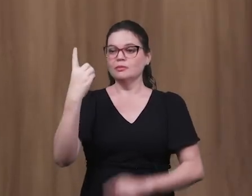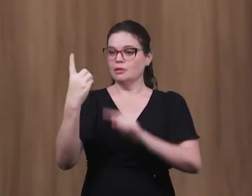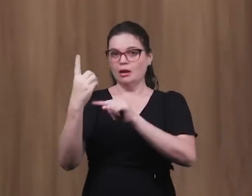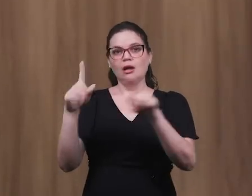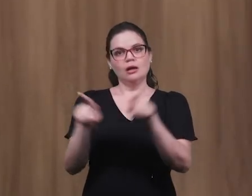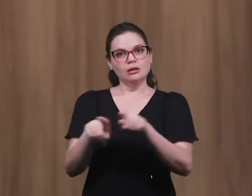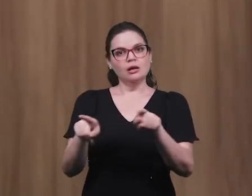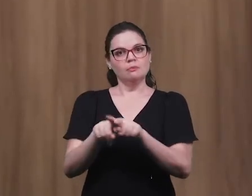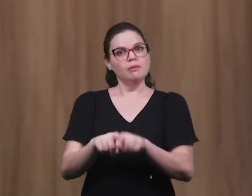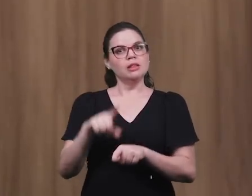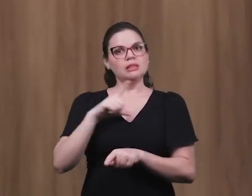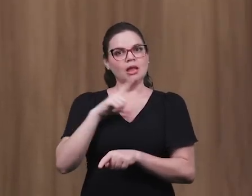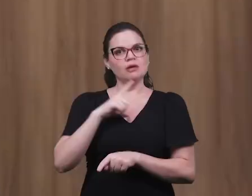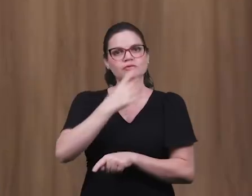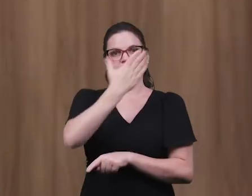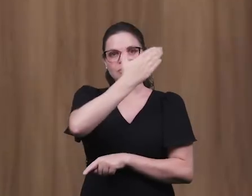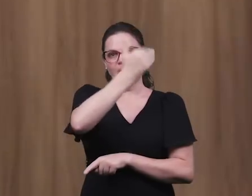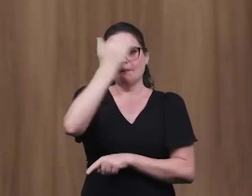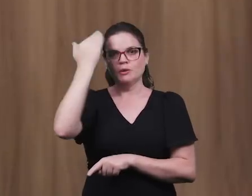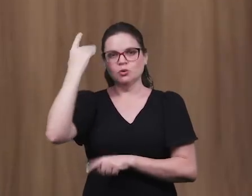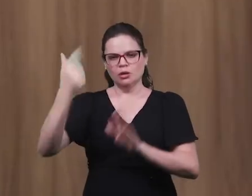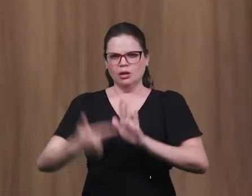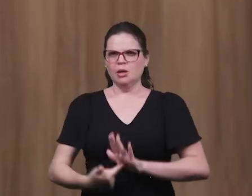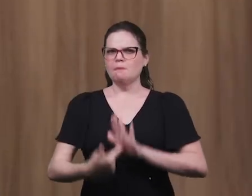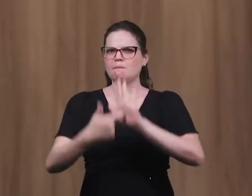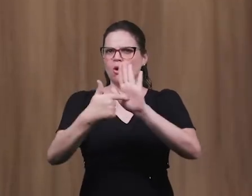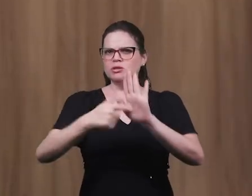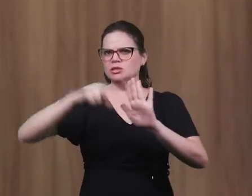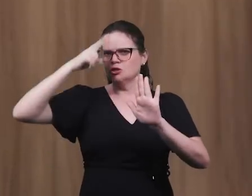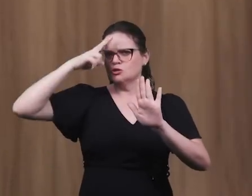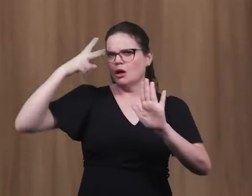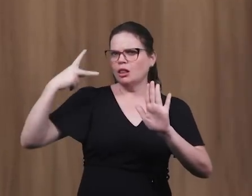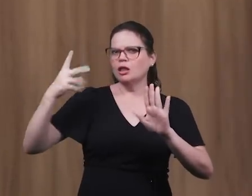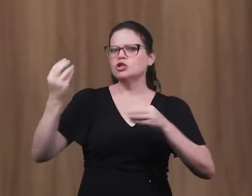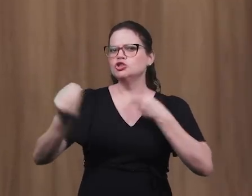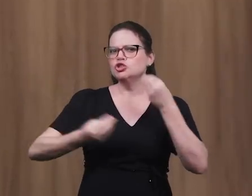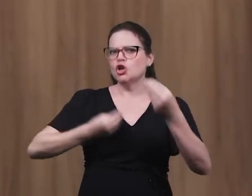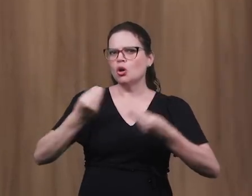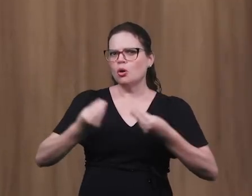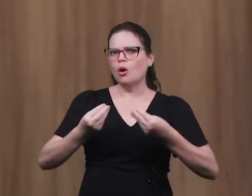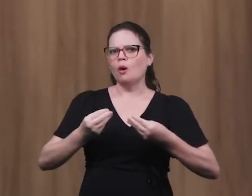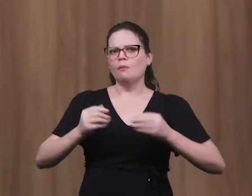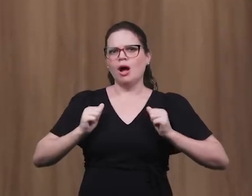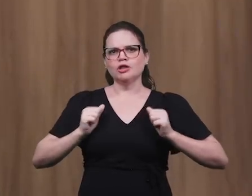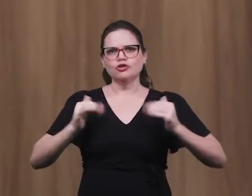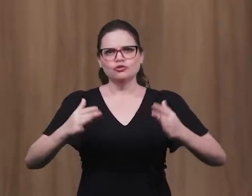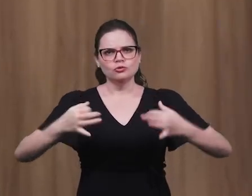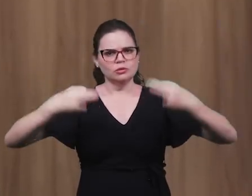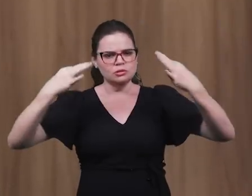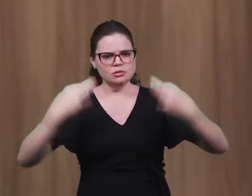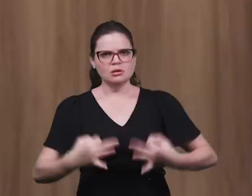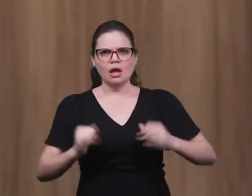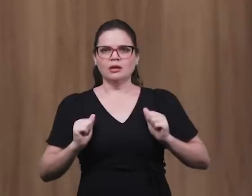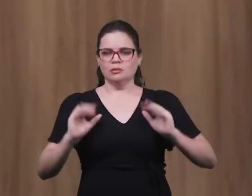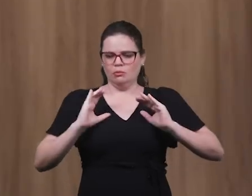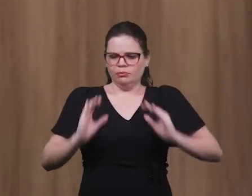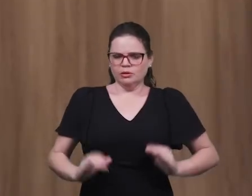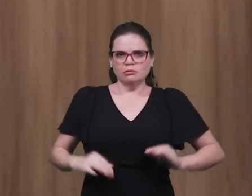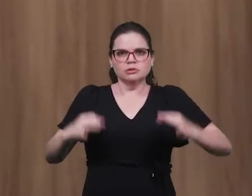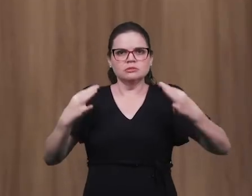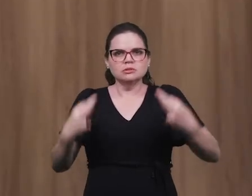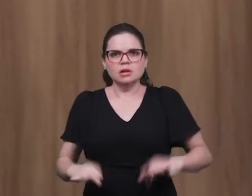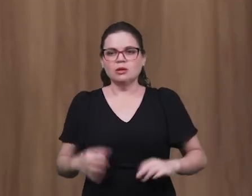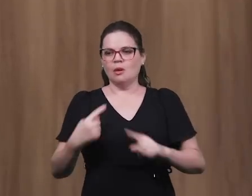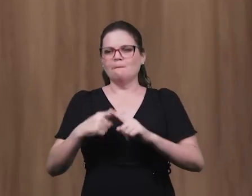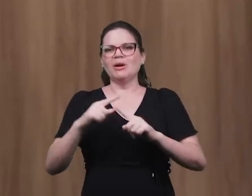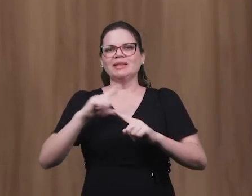exemplos de como proceder da forma correta, como agir bem para poder, diante de situações tão adversas que ele